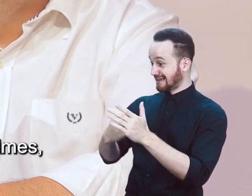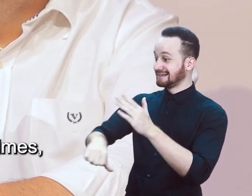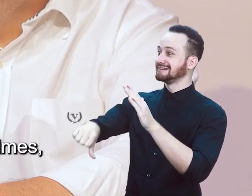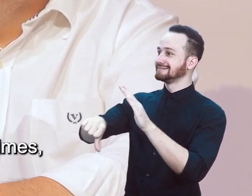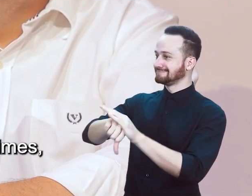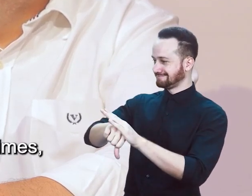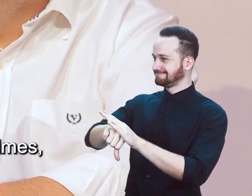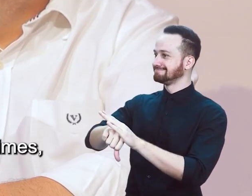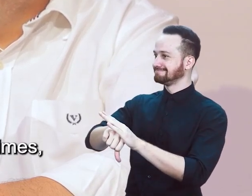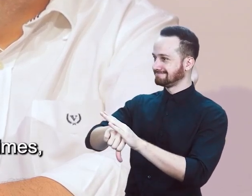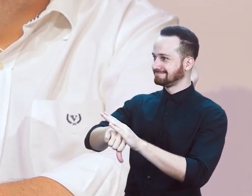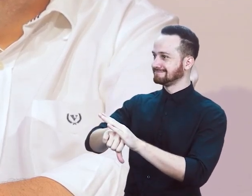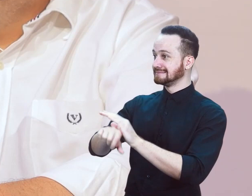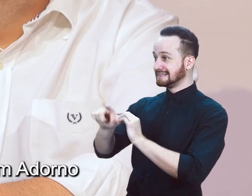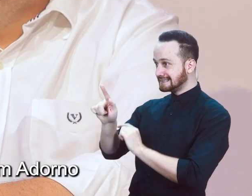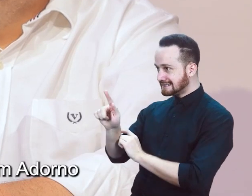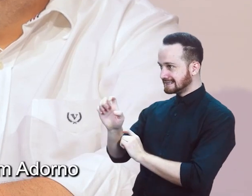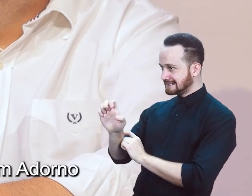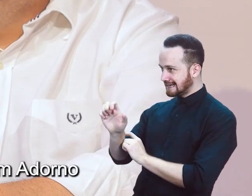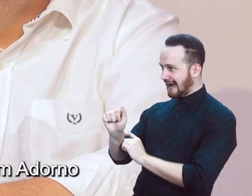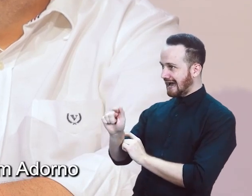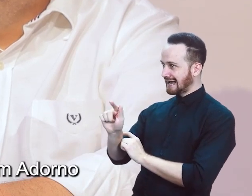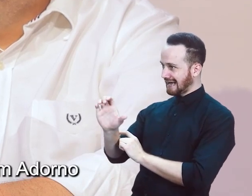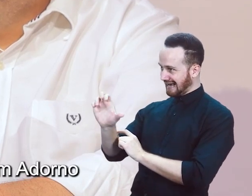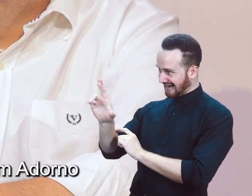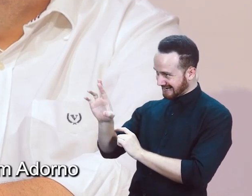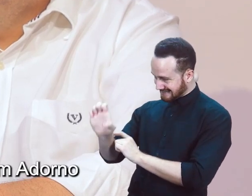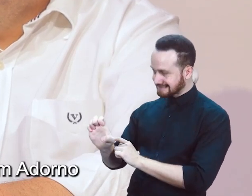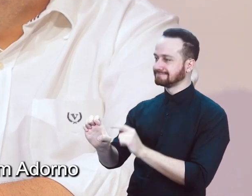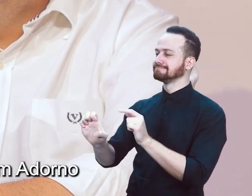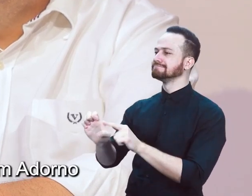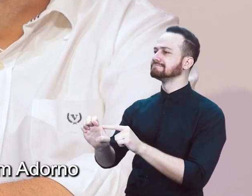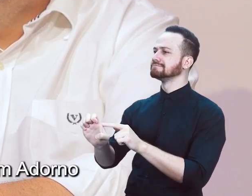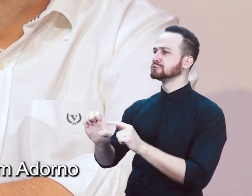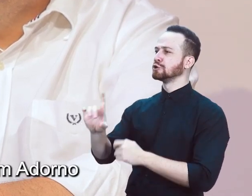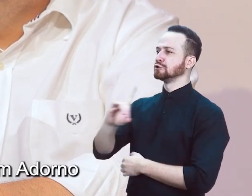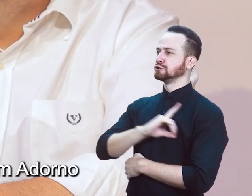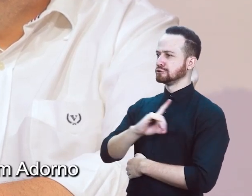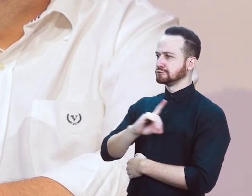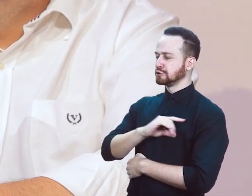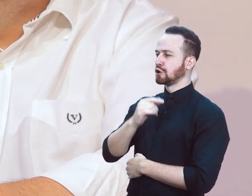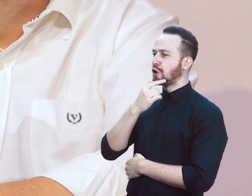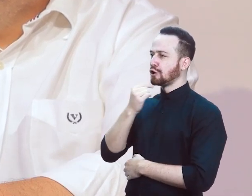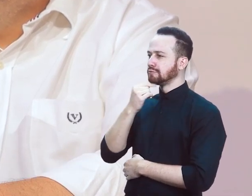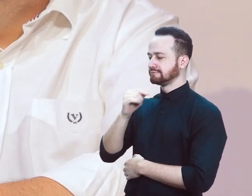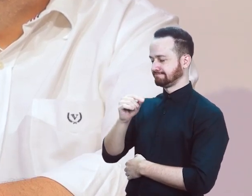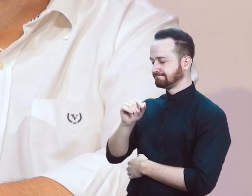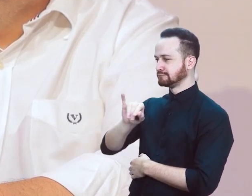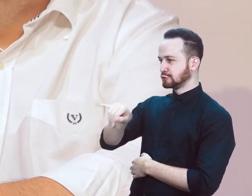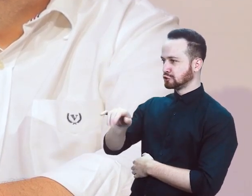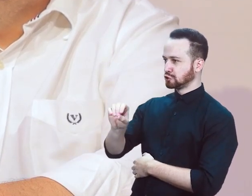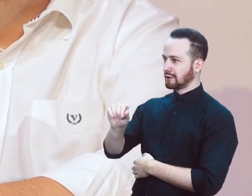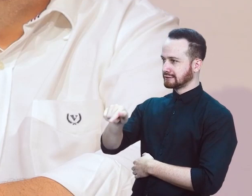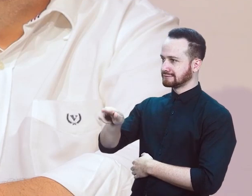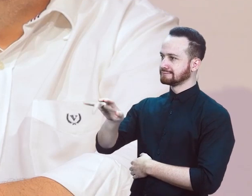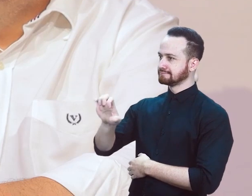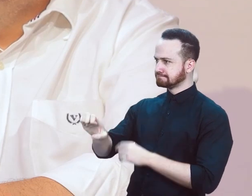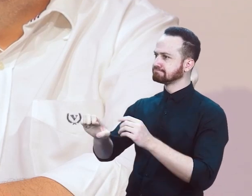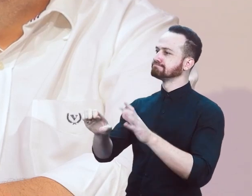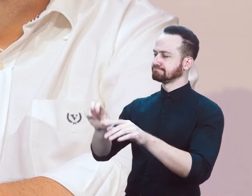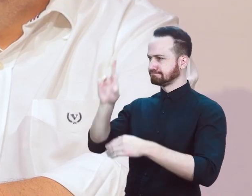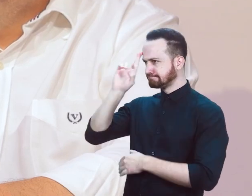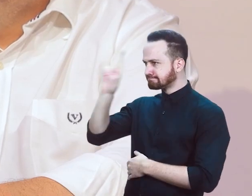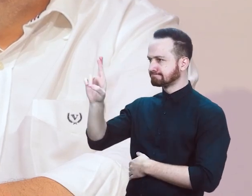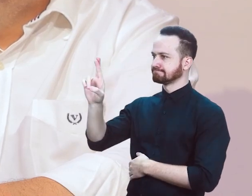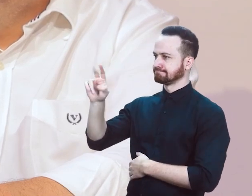crimes, que é a GEACRE. Muito importante dizer isso, que é o delegado Joaquim Adorno, responsável,